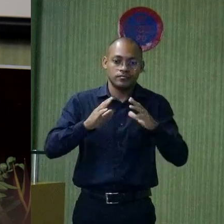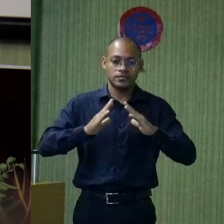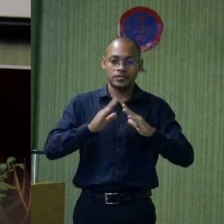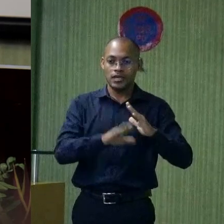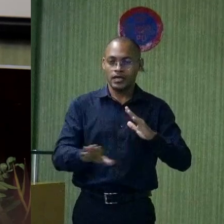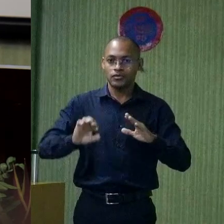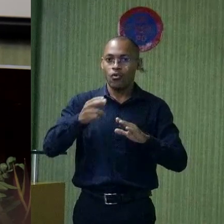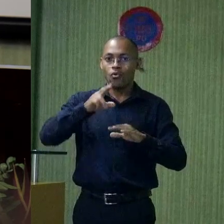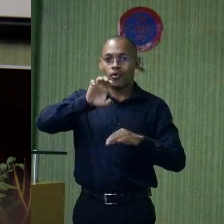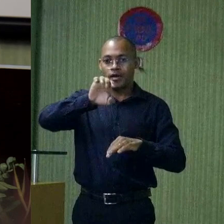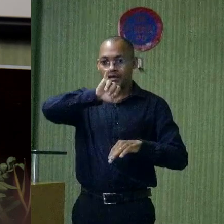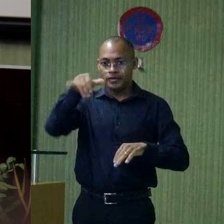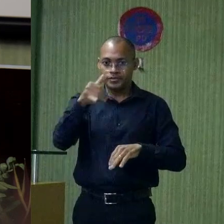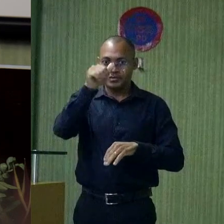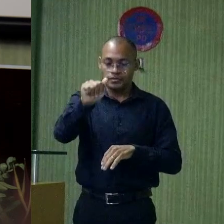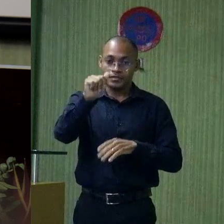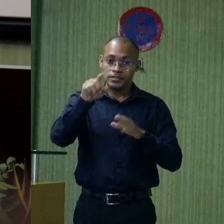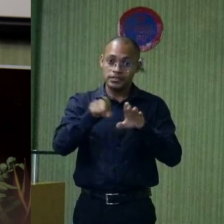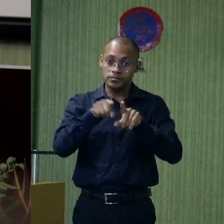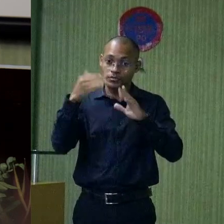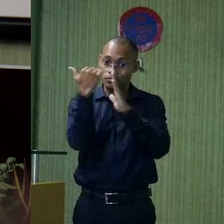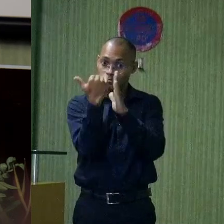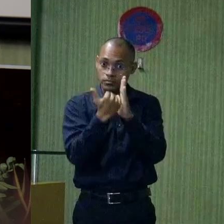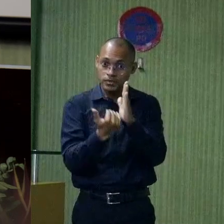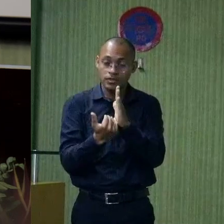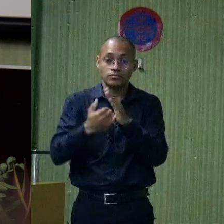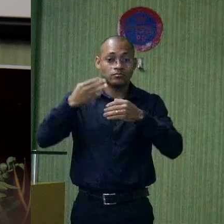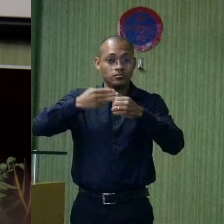veja eando espam